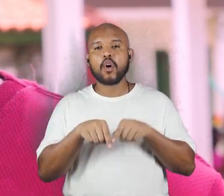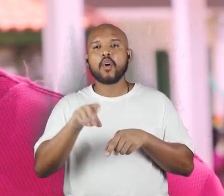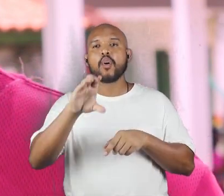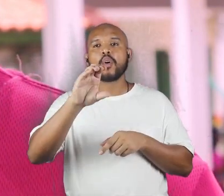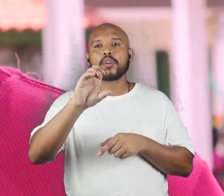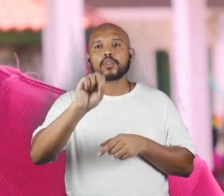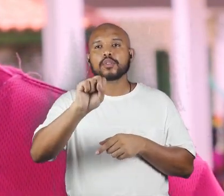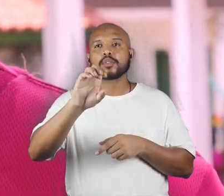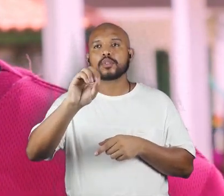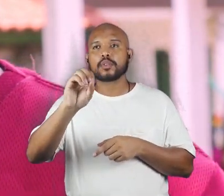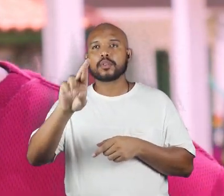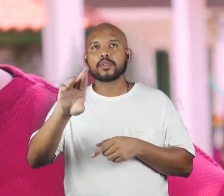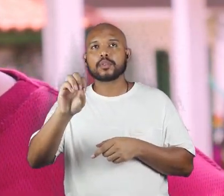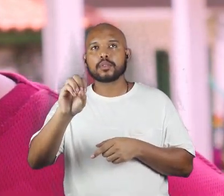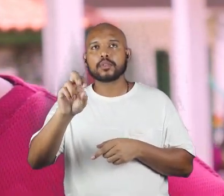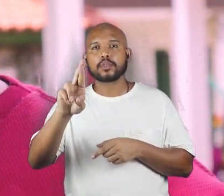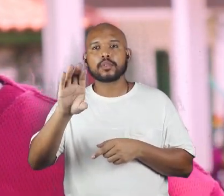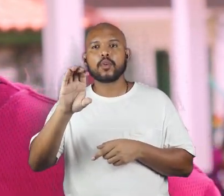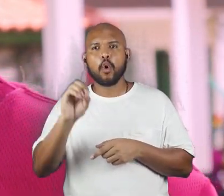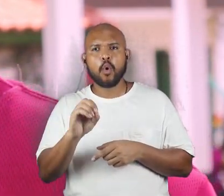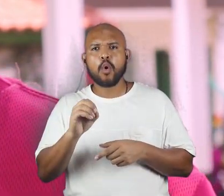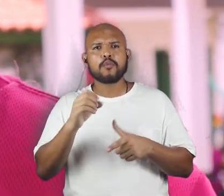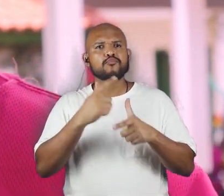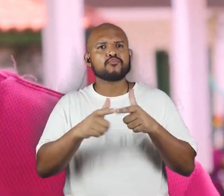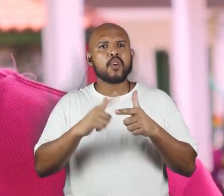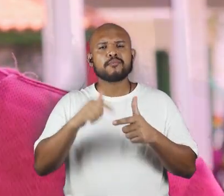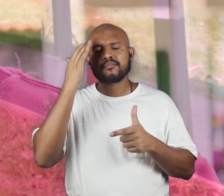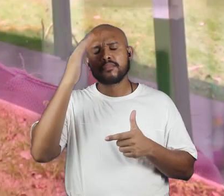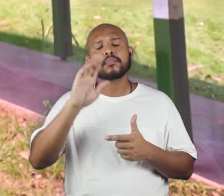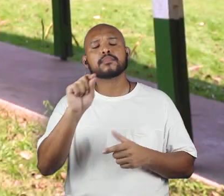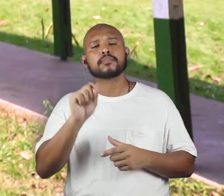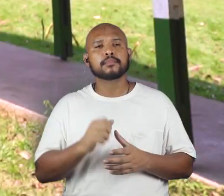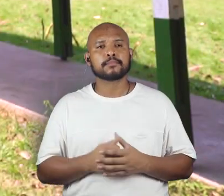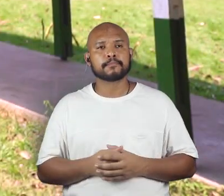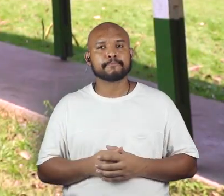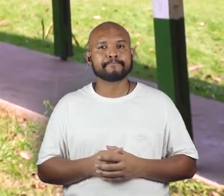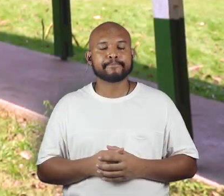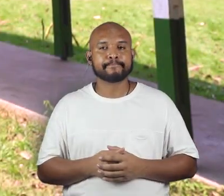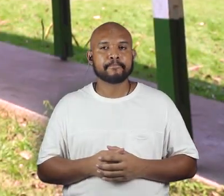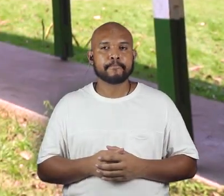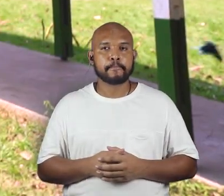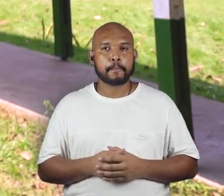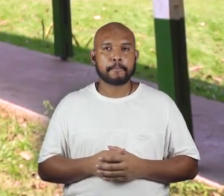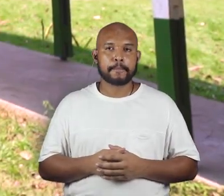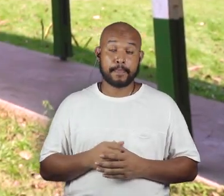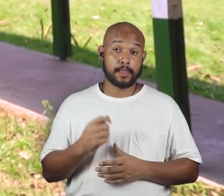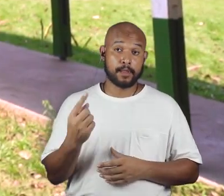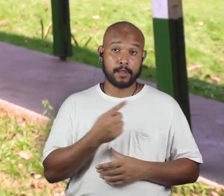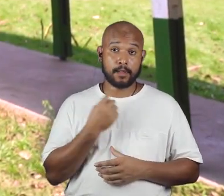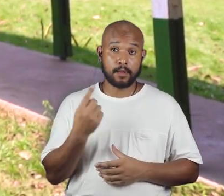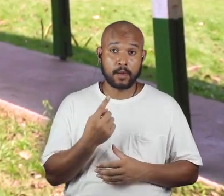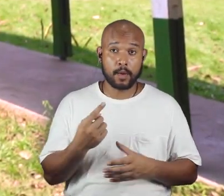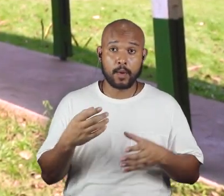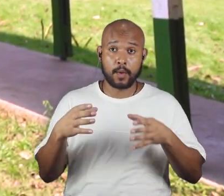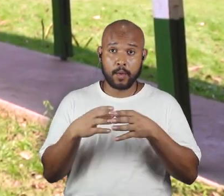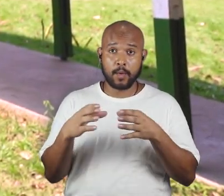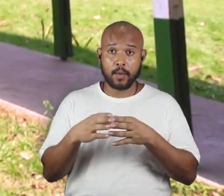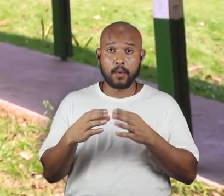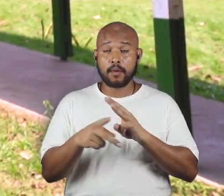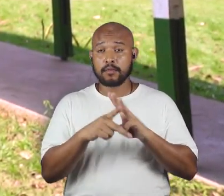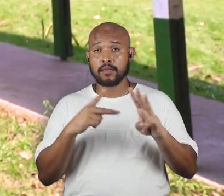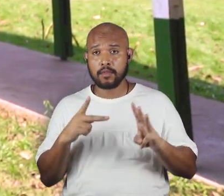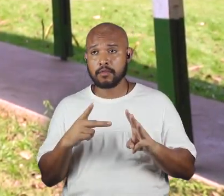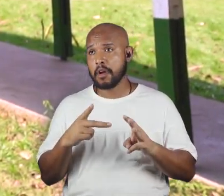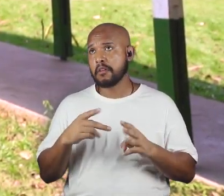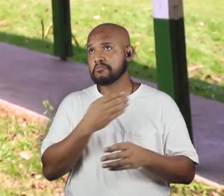das problemáticas da TI Sororó. Nós hoje, comunidade indígena, independente de